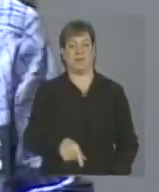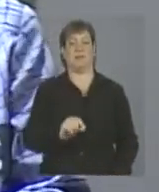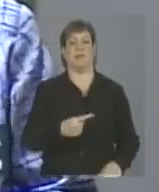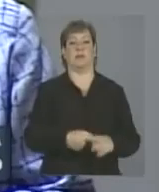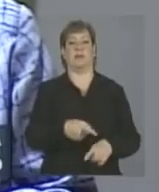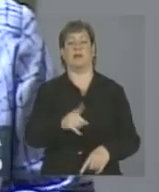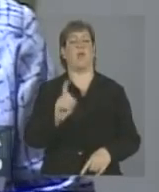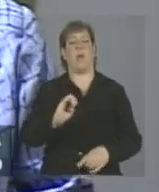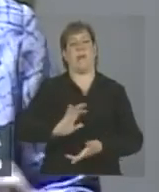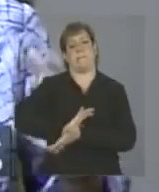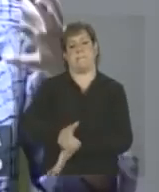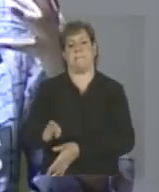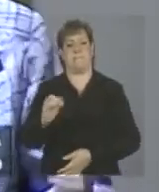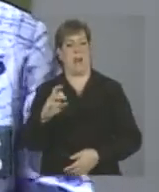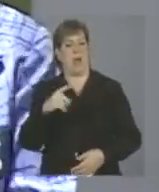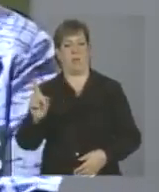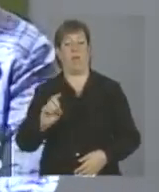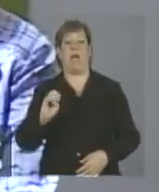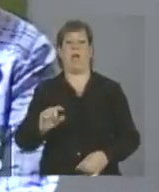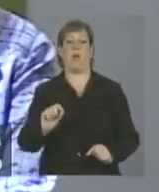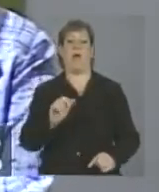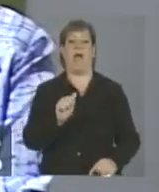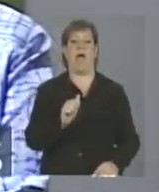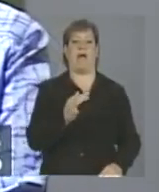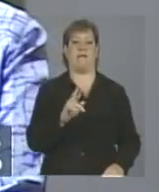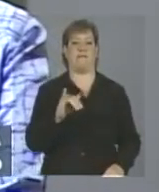detrimento do Barão, é um ato de afirmação